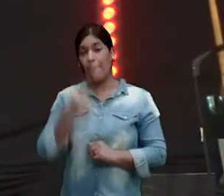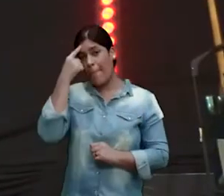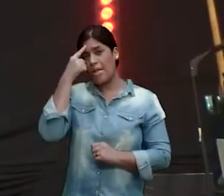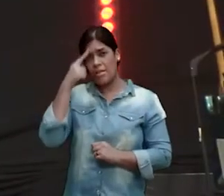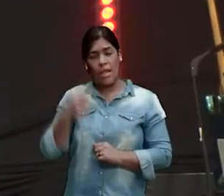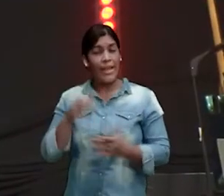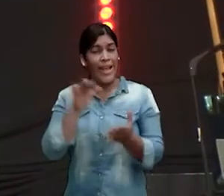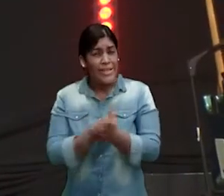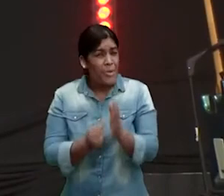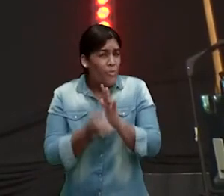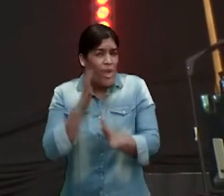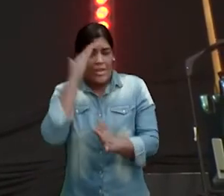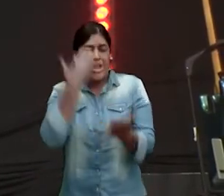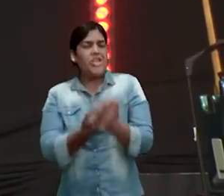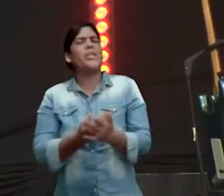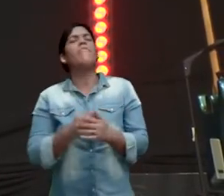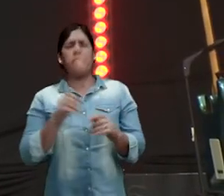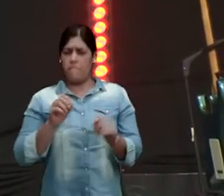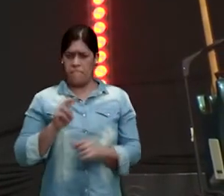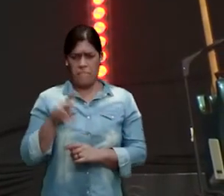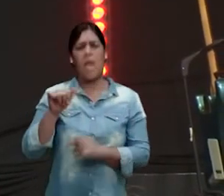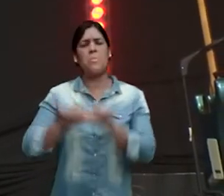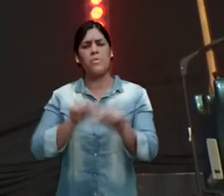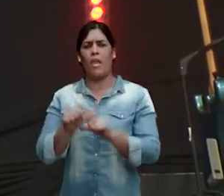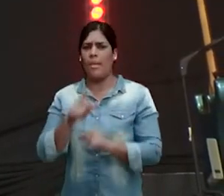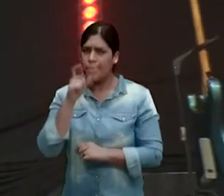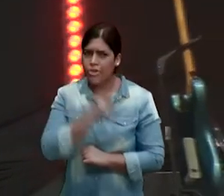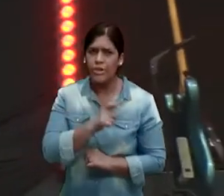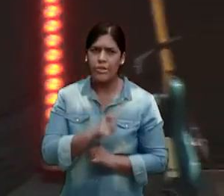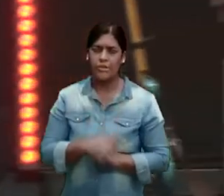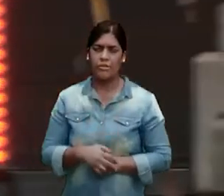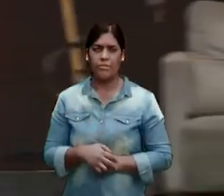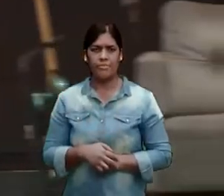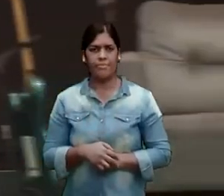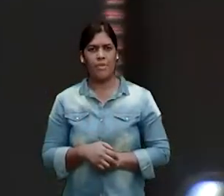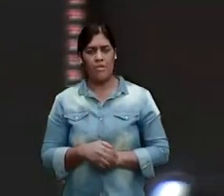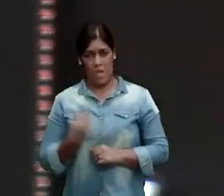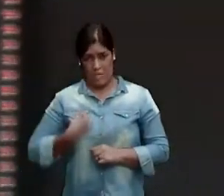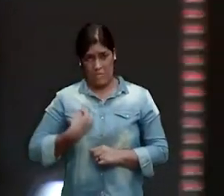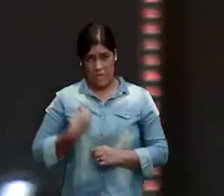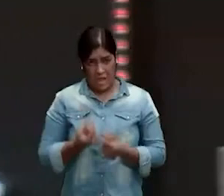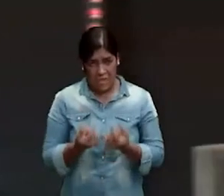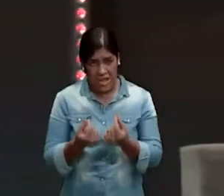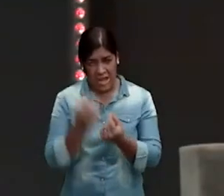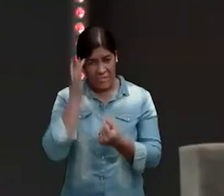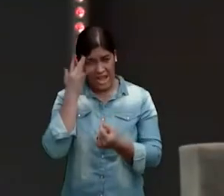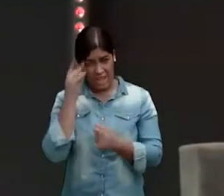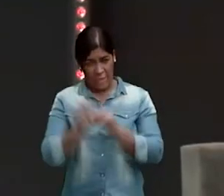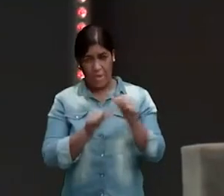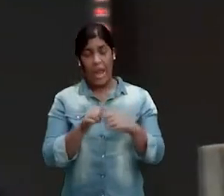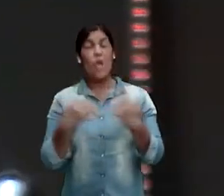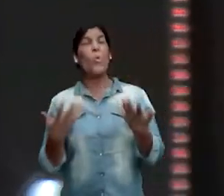vai mudar quando isso acontecer mentira é a sua vida financeira você tá achando que vai mudar